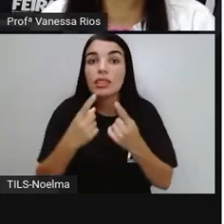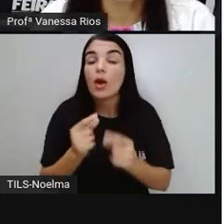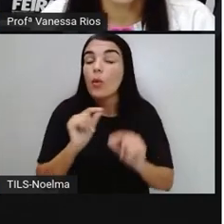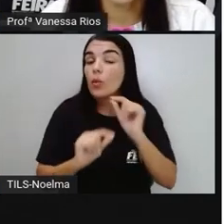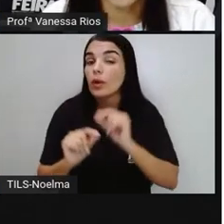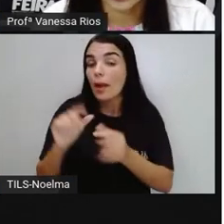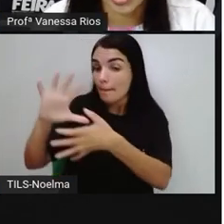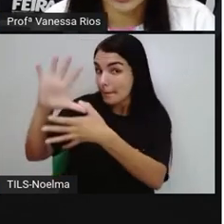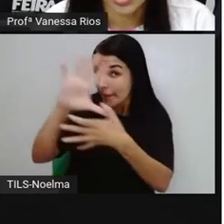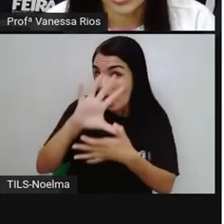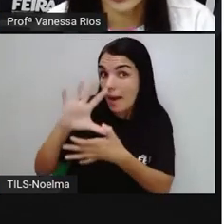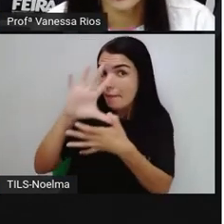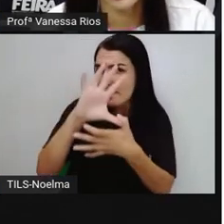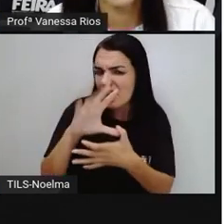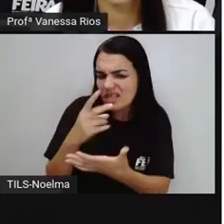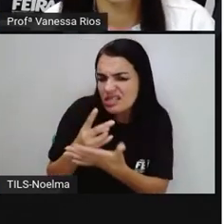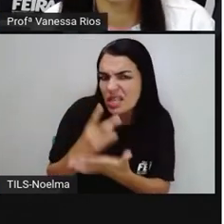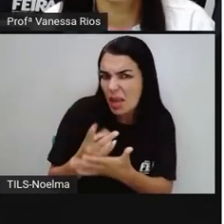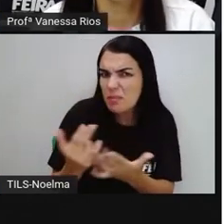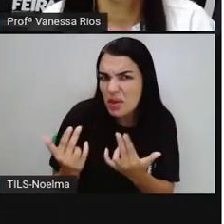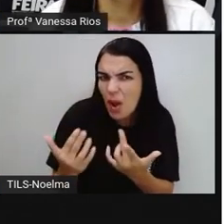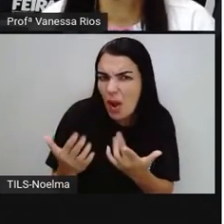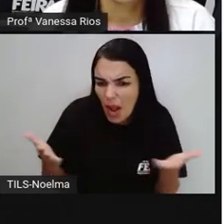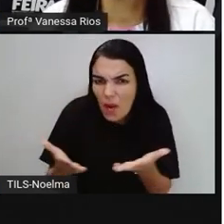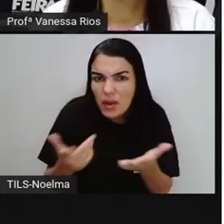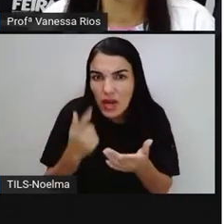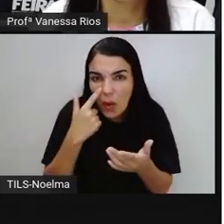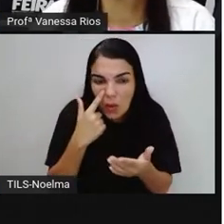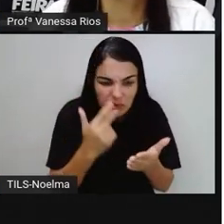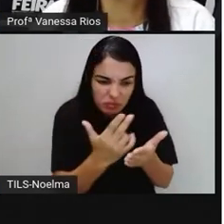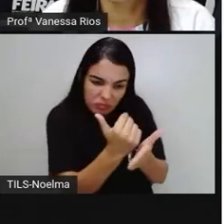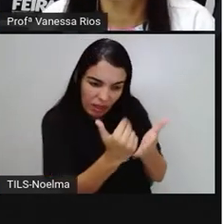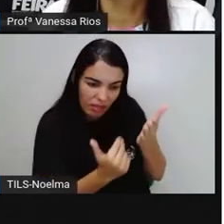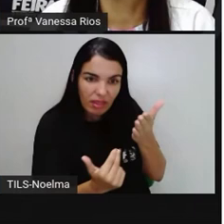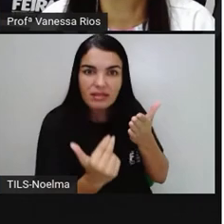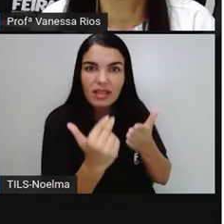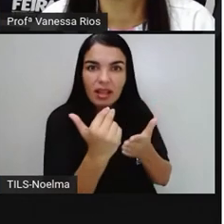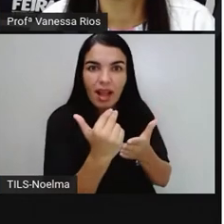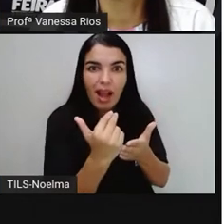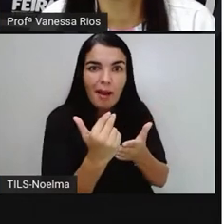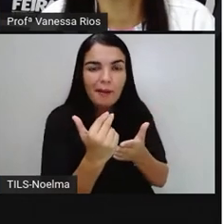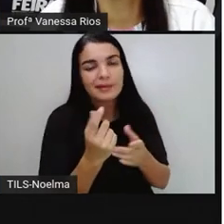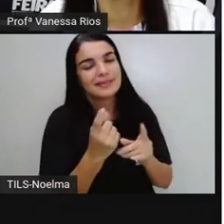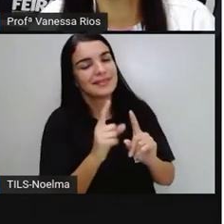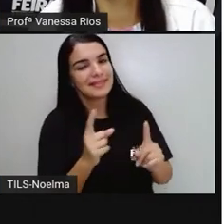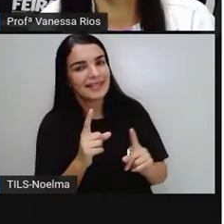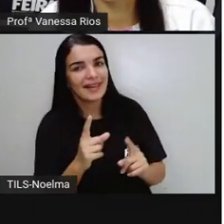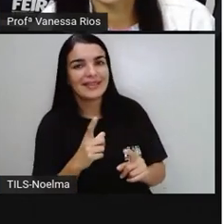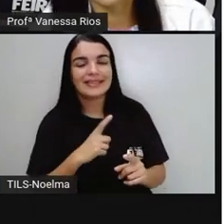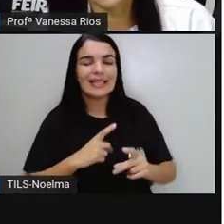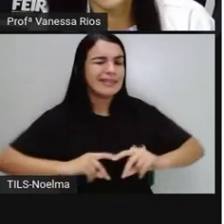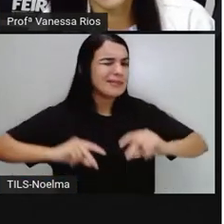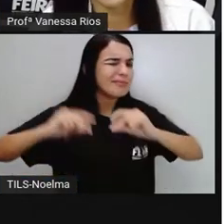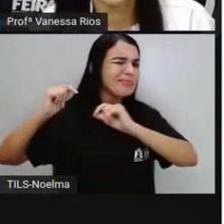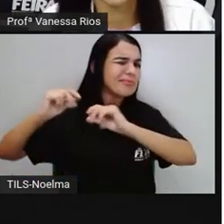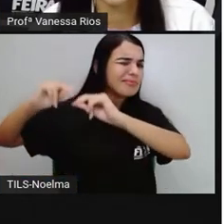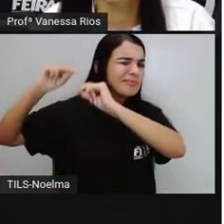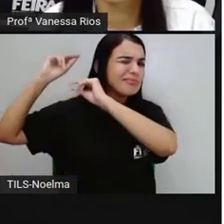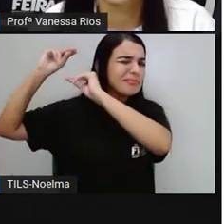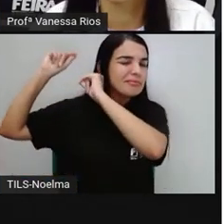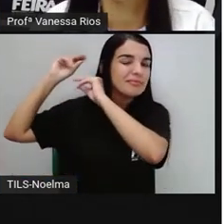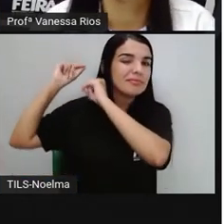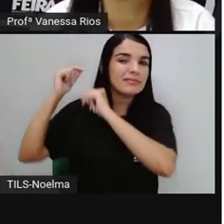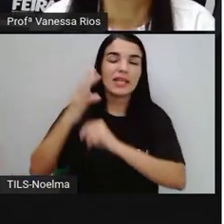sempre foram do jeito que a gente conhece hoje, e é um interesse do homem, é um interesse muito antigo, conhecer